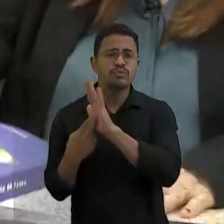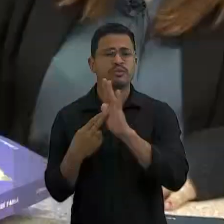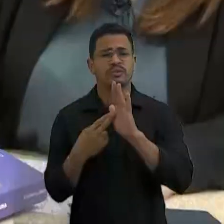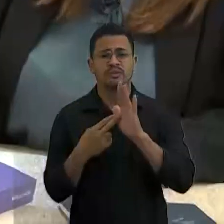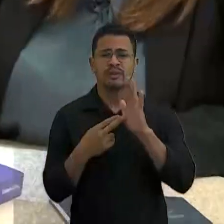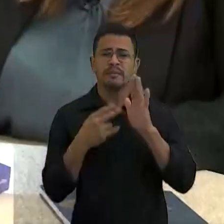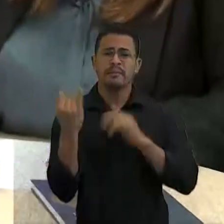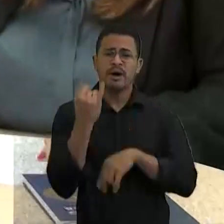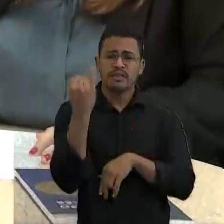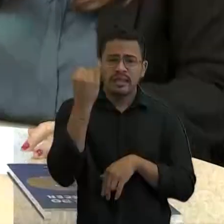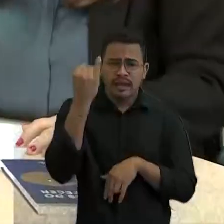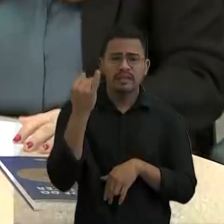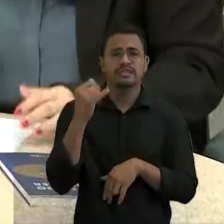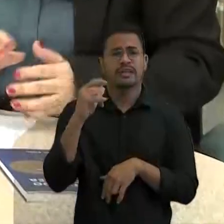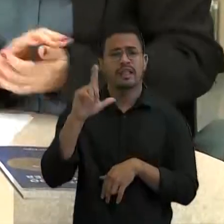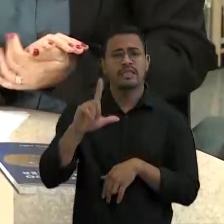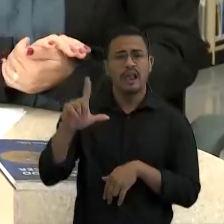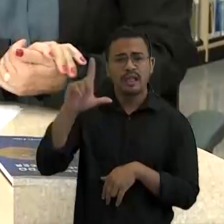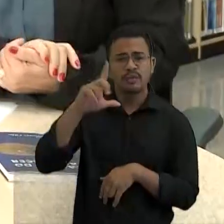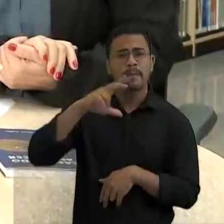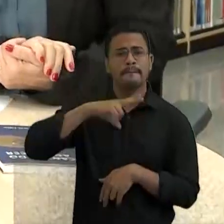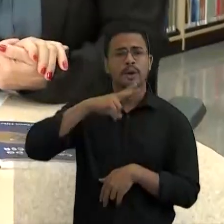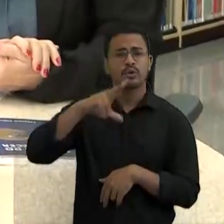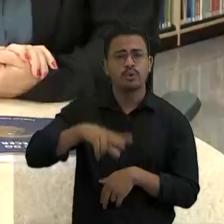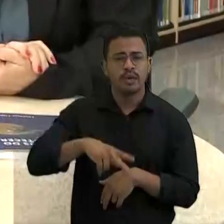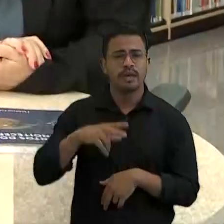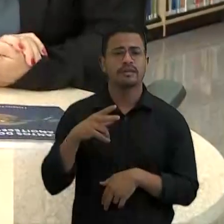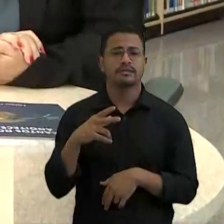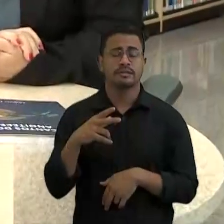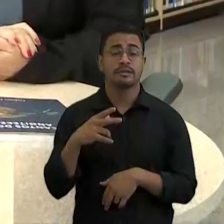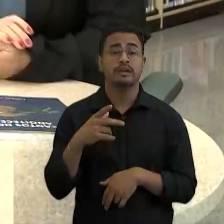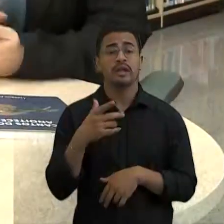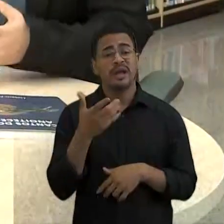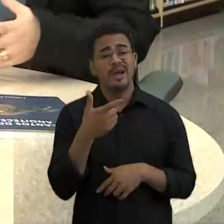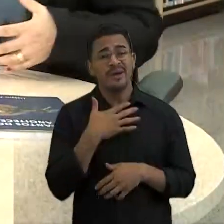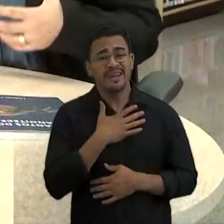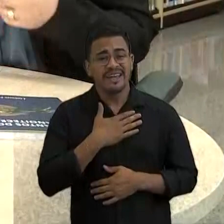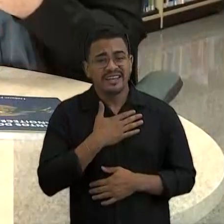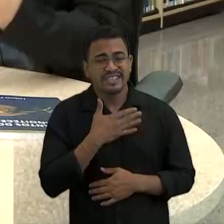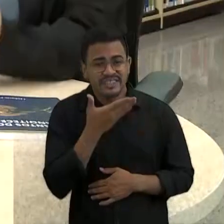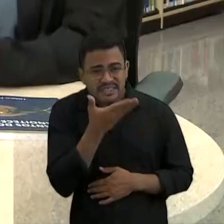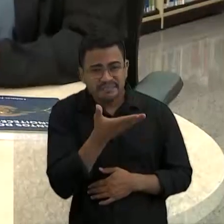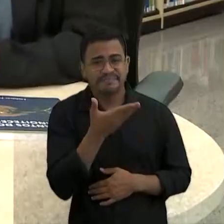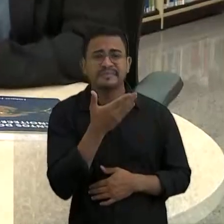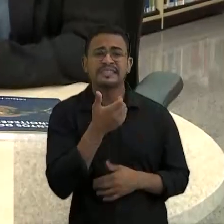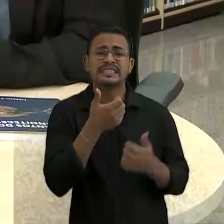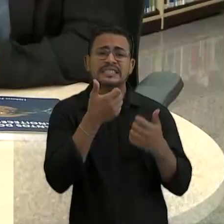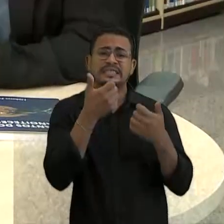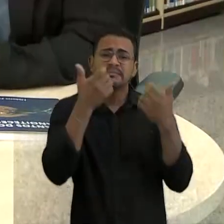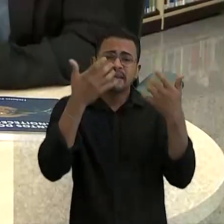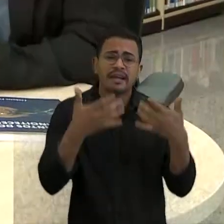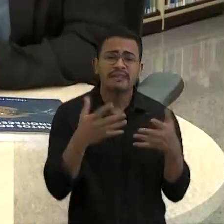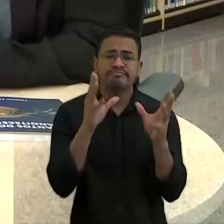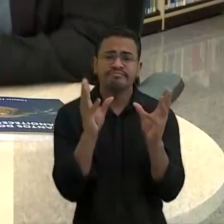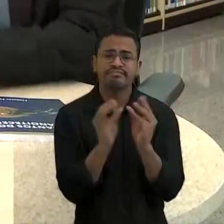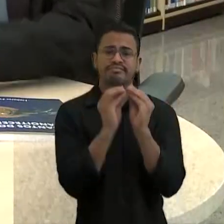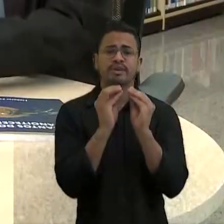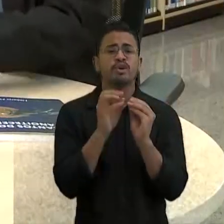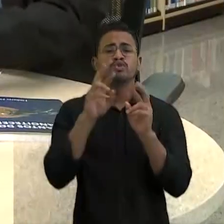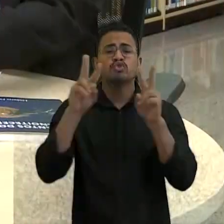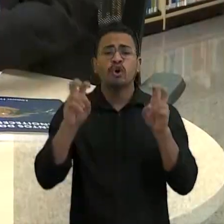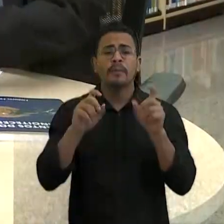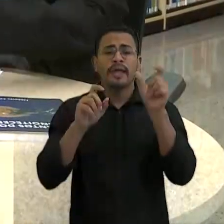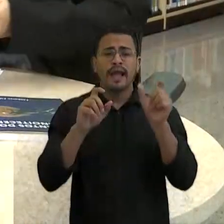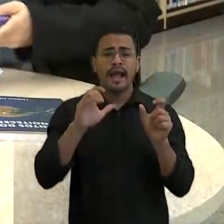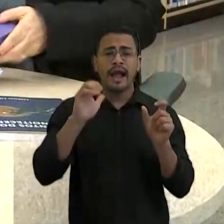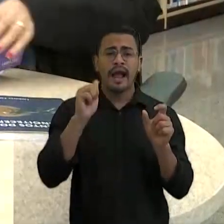certo, da literatura portuguesa. Pois não. Eu gostaria que o senhor falasse um pouco sobre Camões, né? Sim.